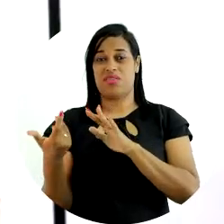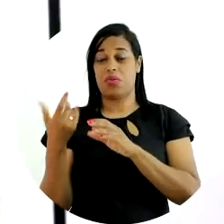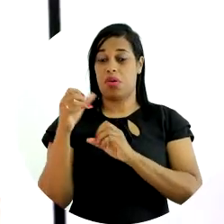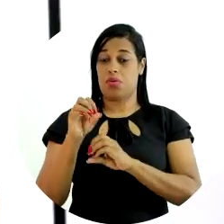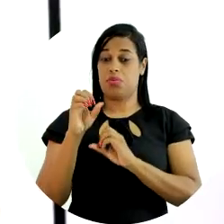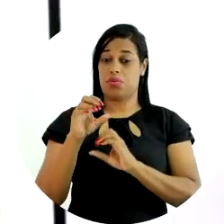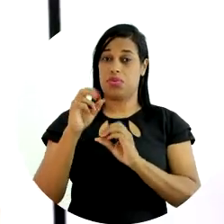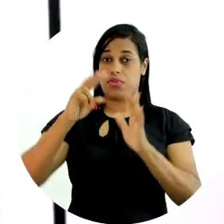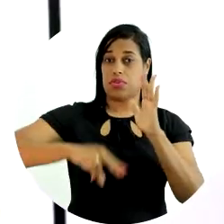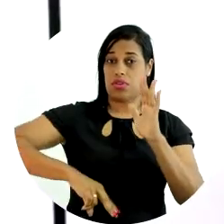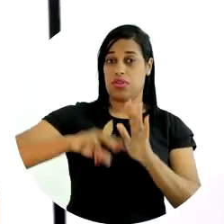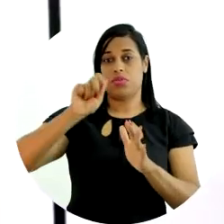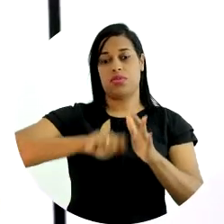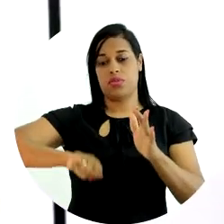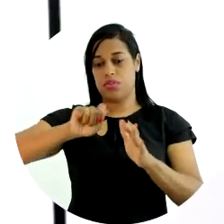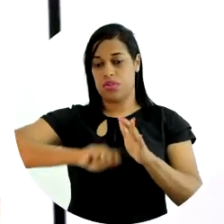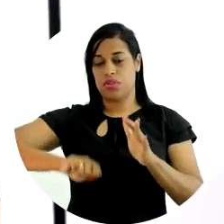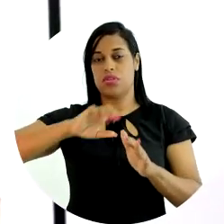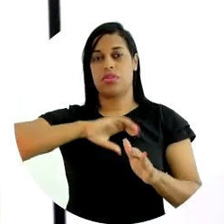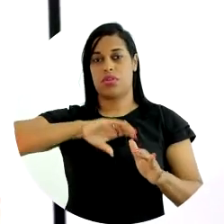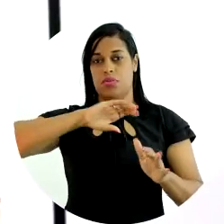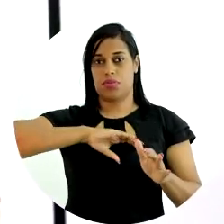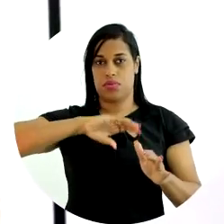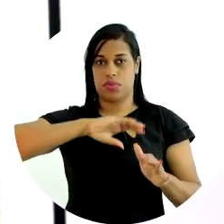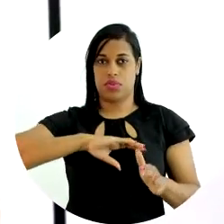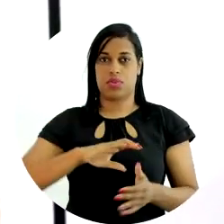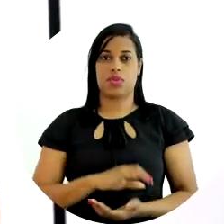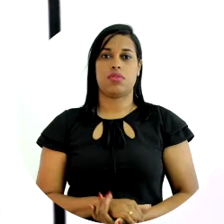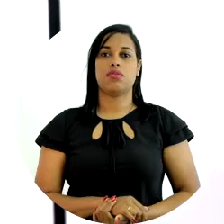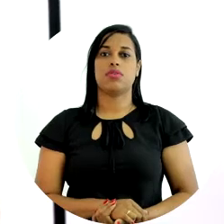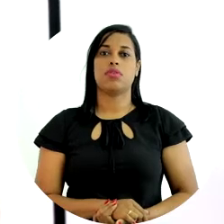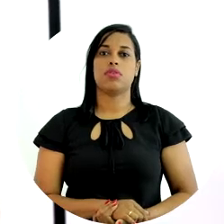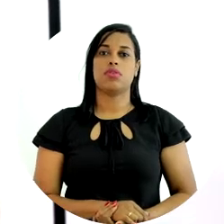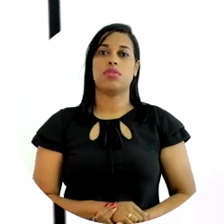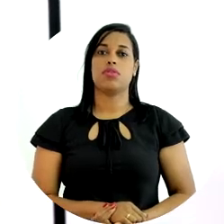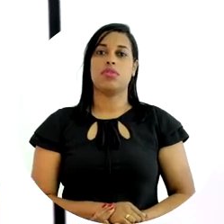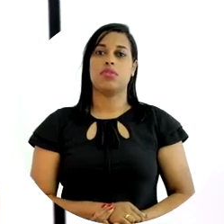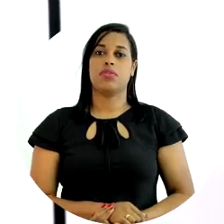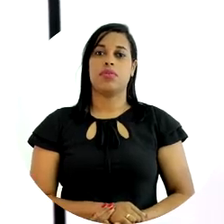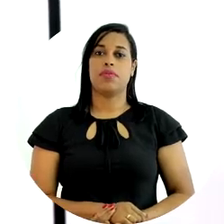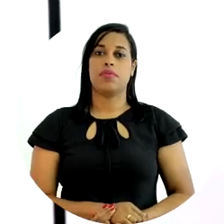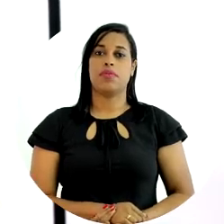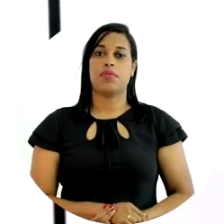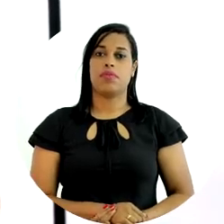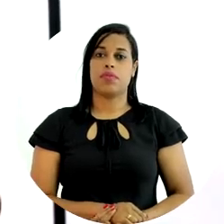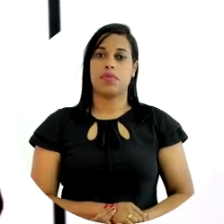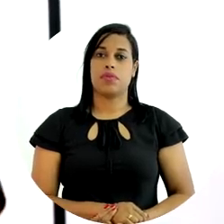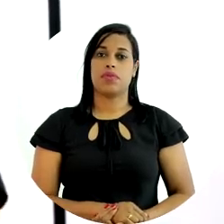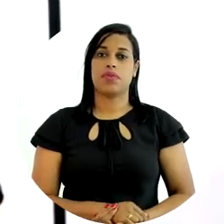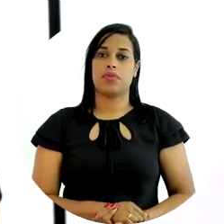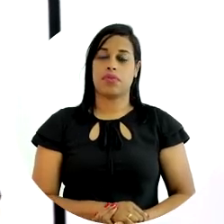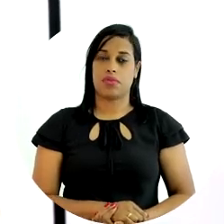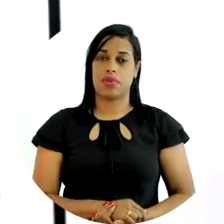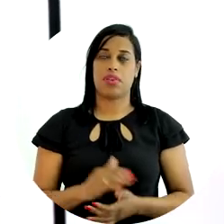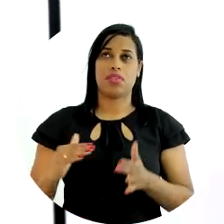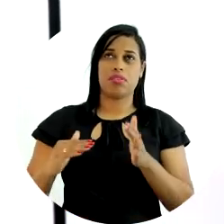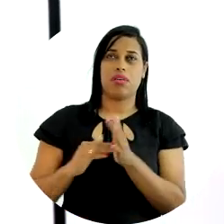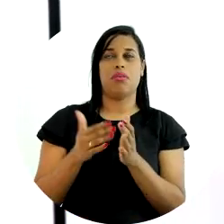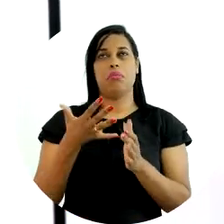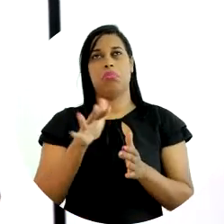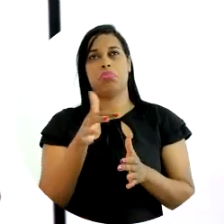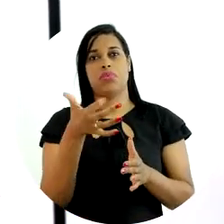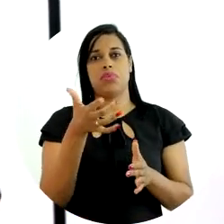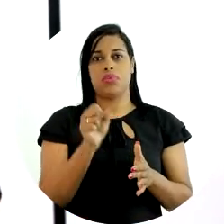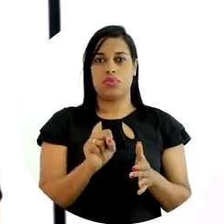questão do ensino da leitura e da escrita da língua portuguesa. Esse modelo seguiu até meados do